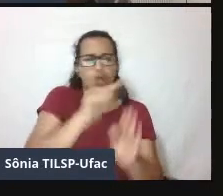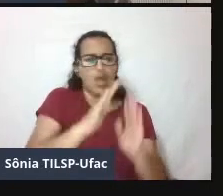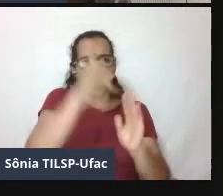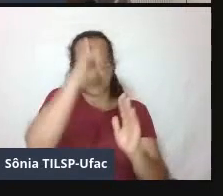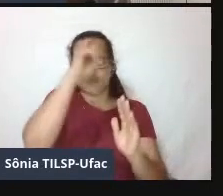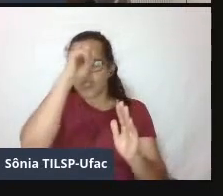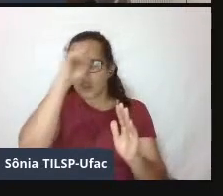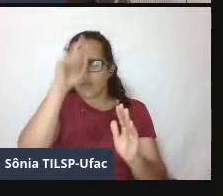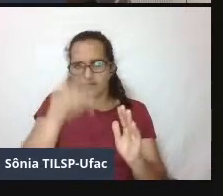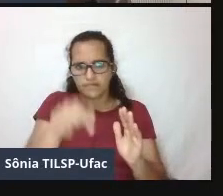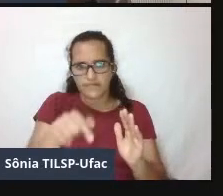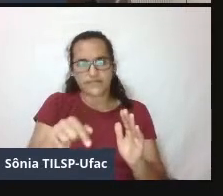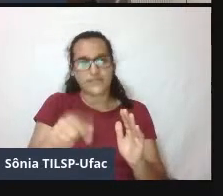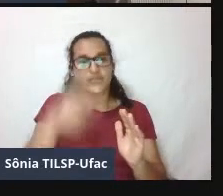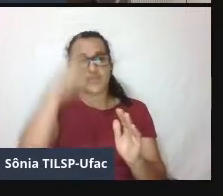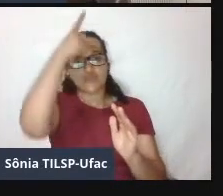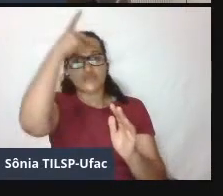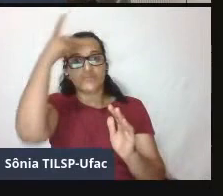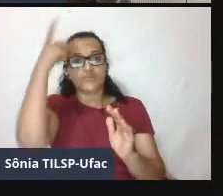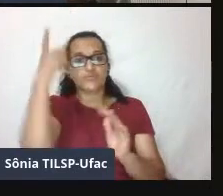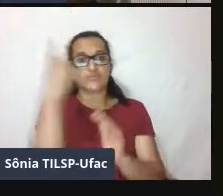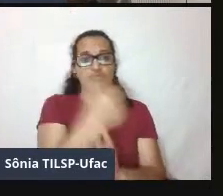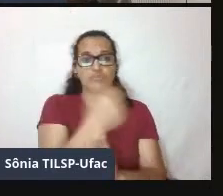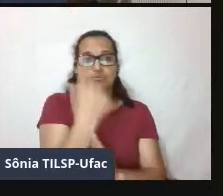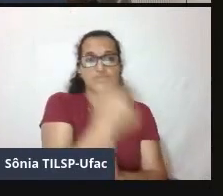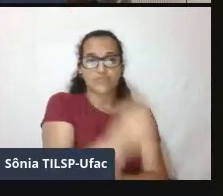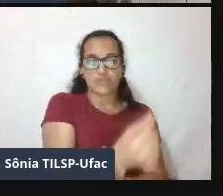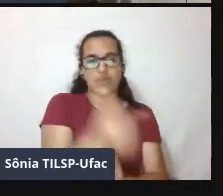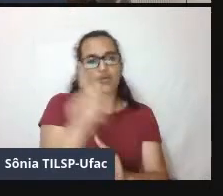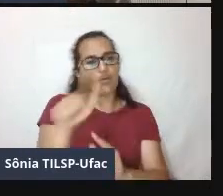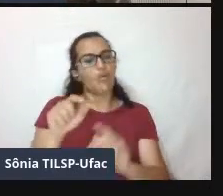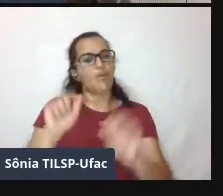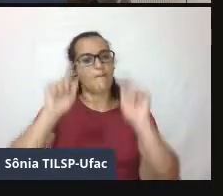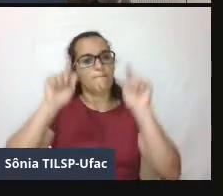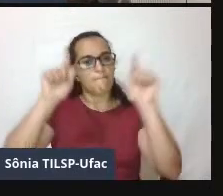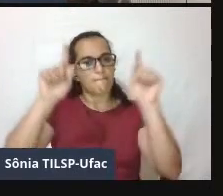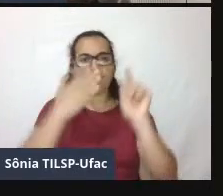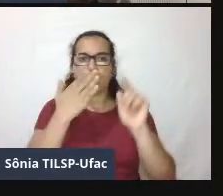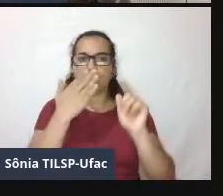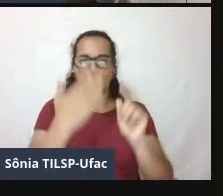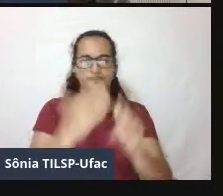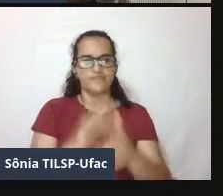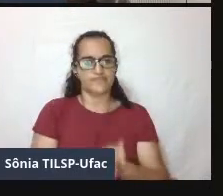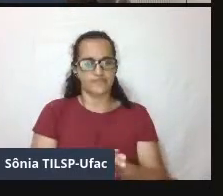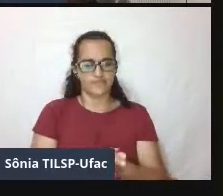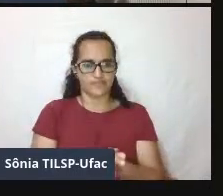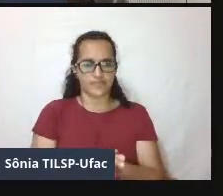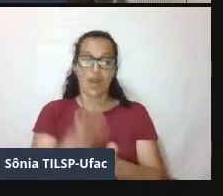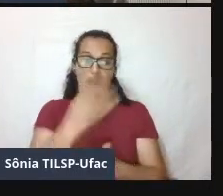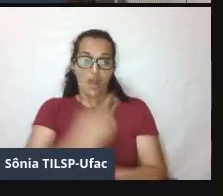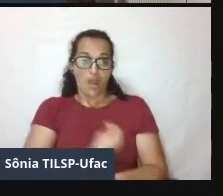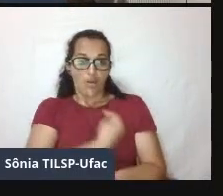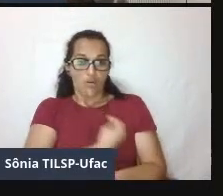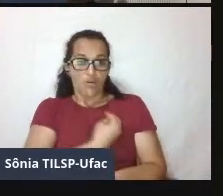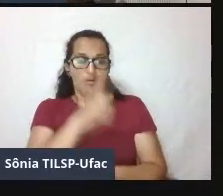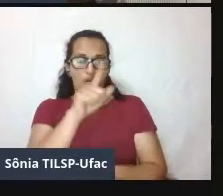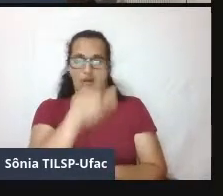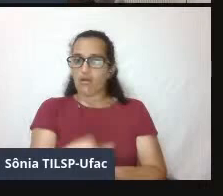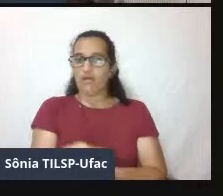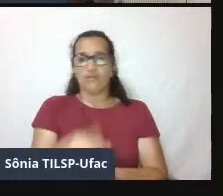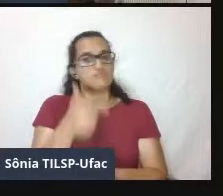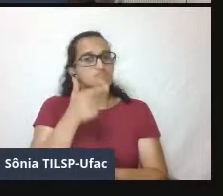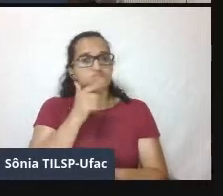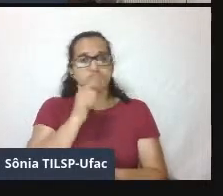saindo sem necessidade. Então, nós fizemos algumas campanhas acerca disso. A convivência, ela é inevitável.